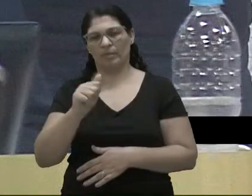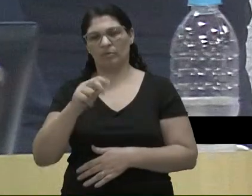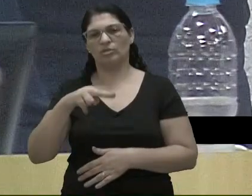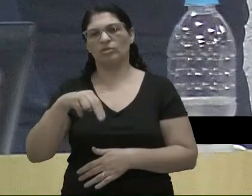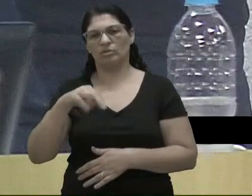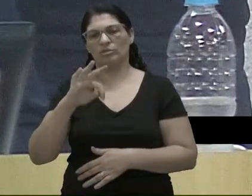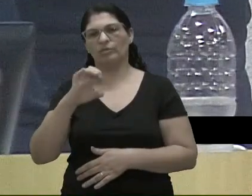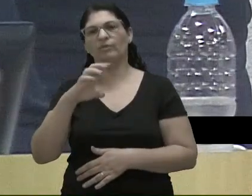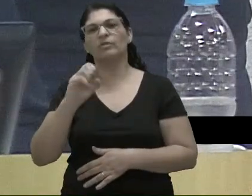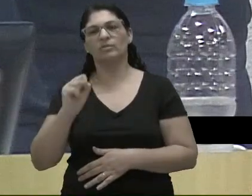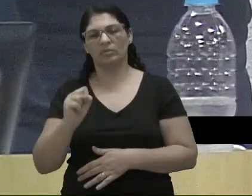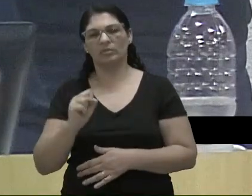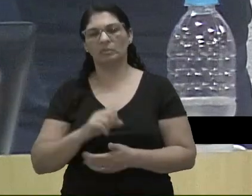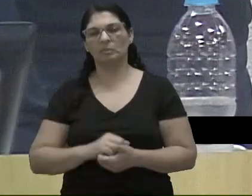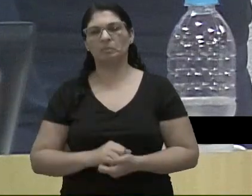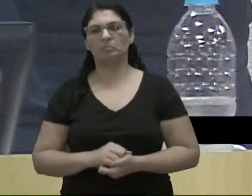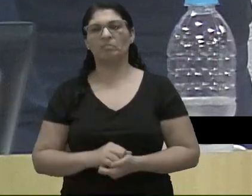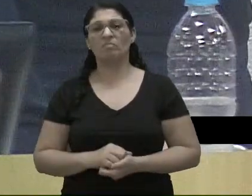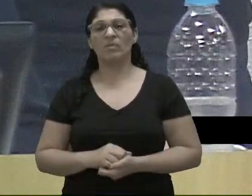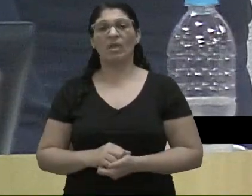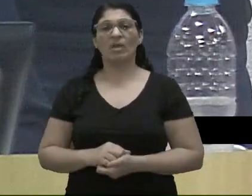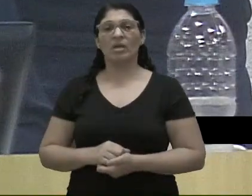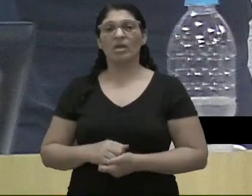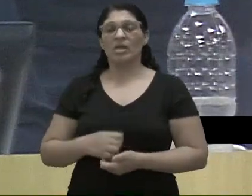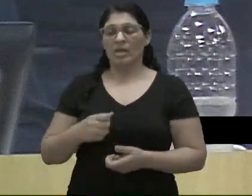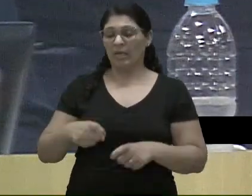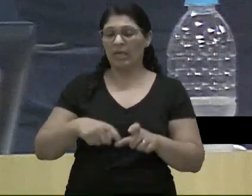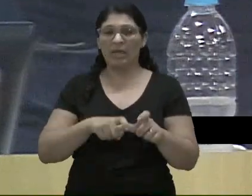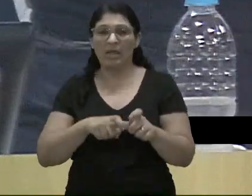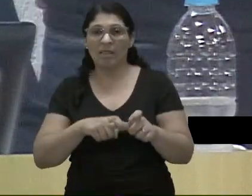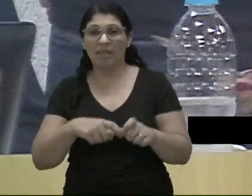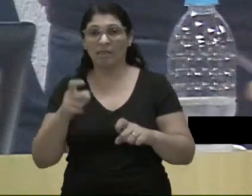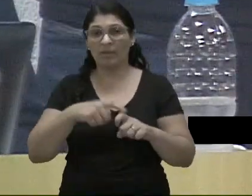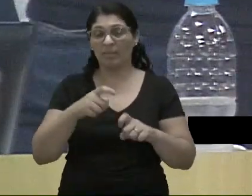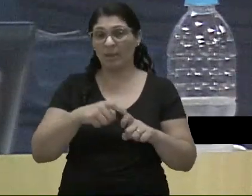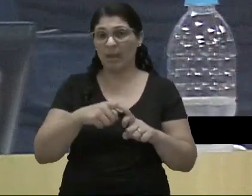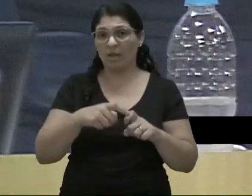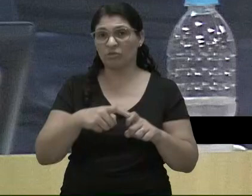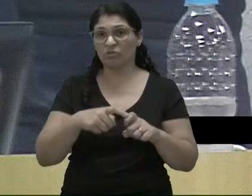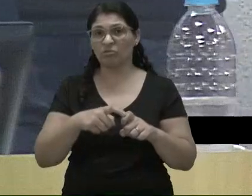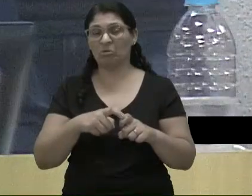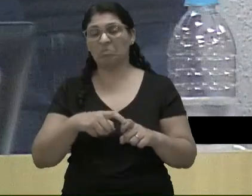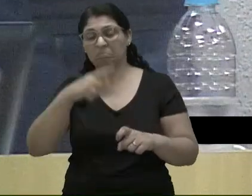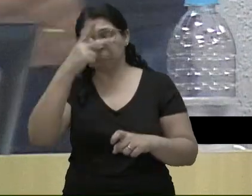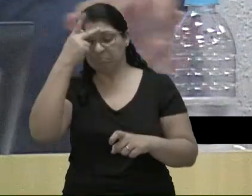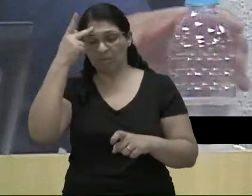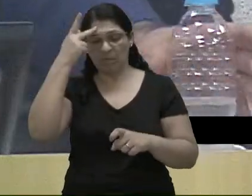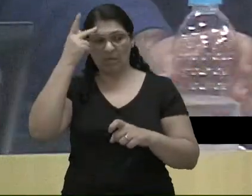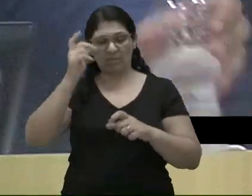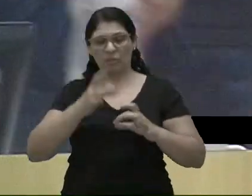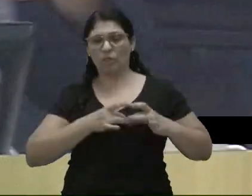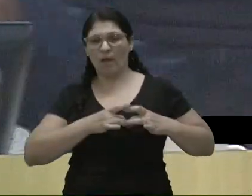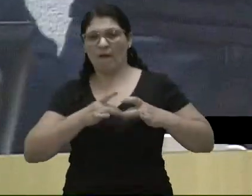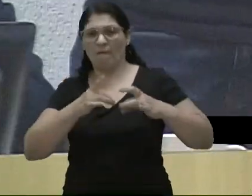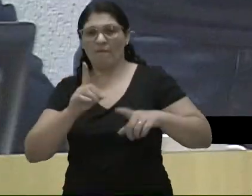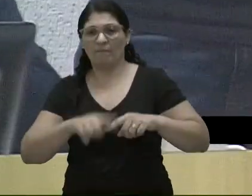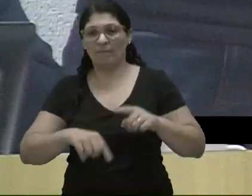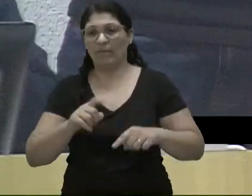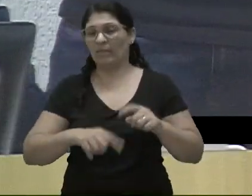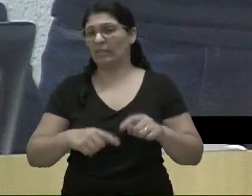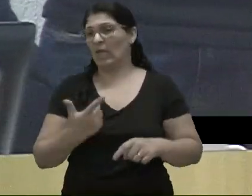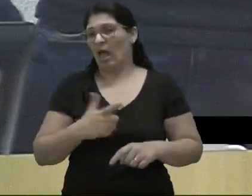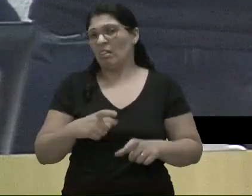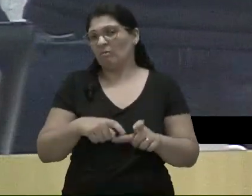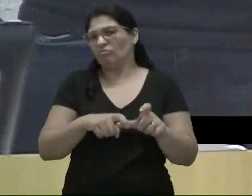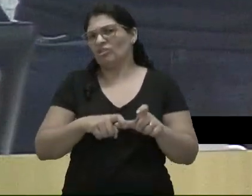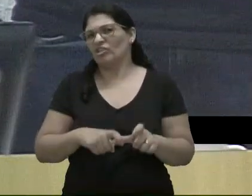Chavantes devia somente para os médicos, não devia para nenhum fornecedor. Até porque todos os nossos convocados, eles